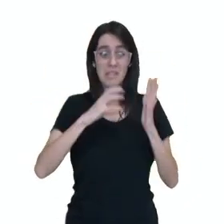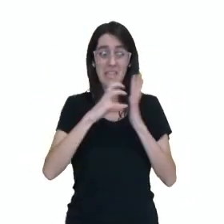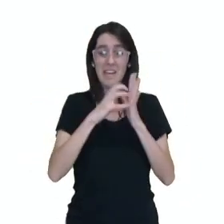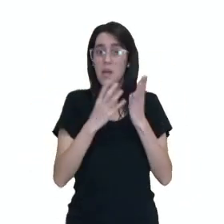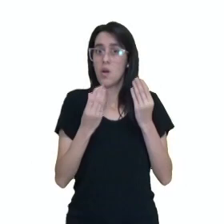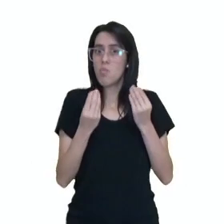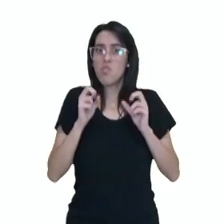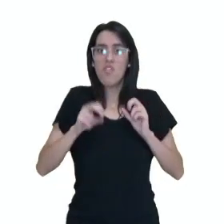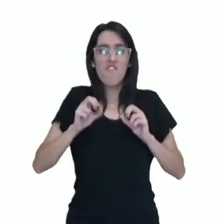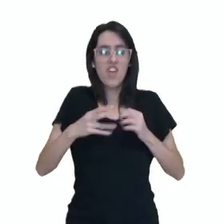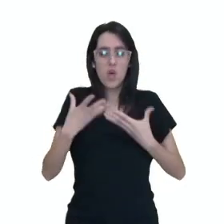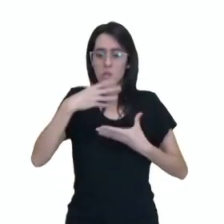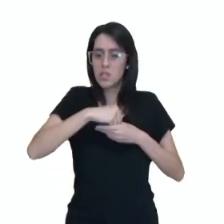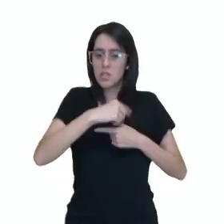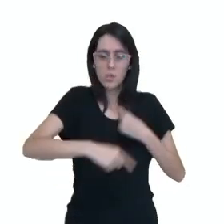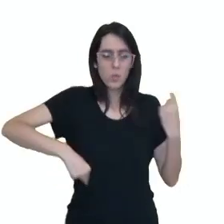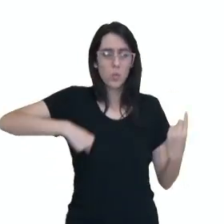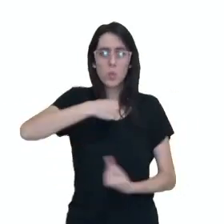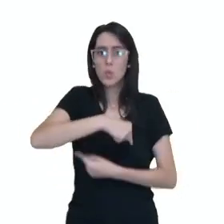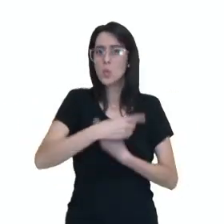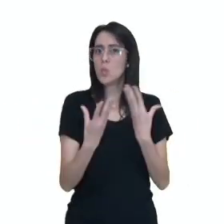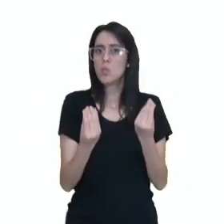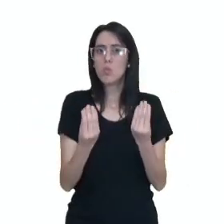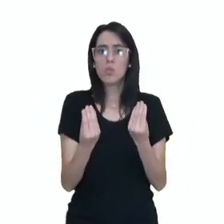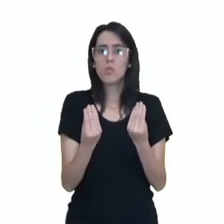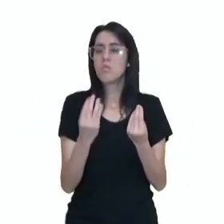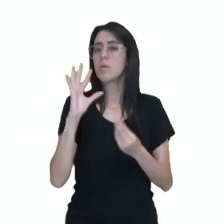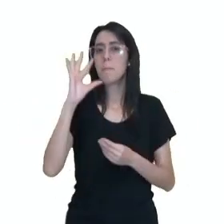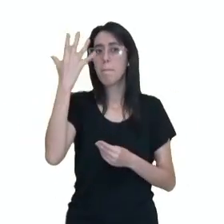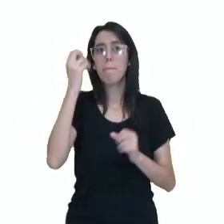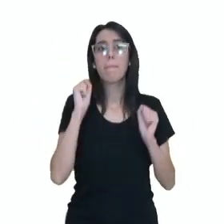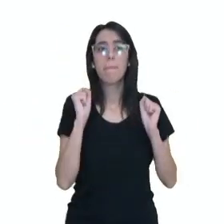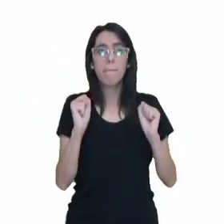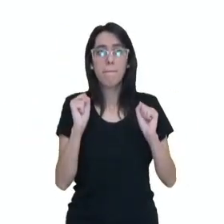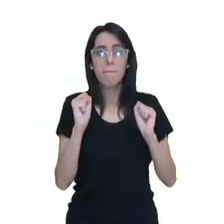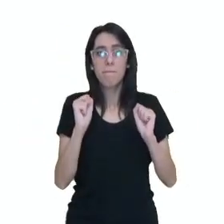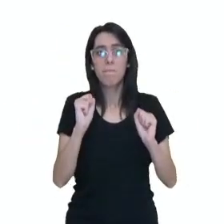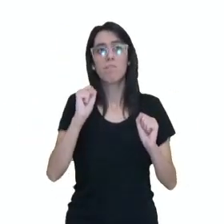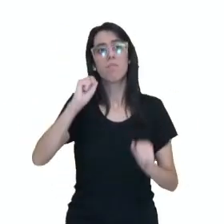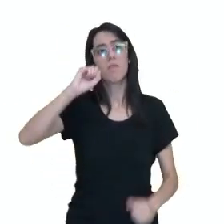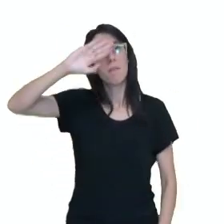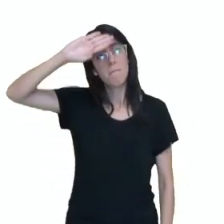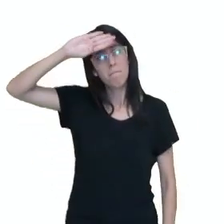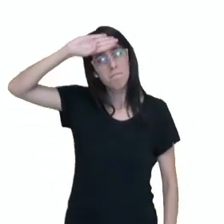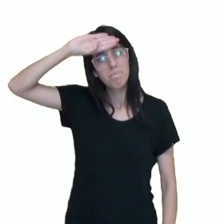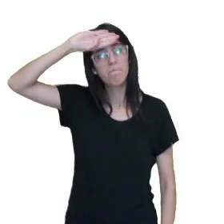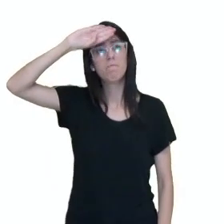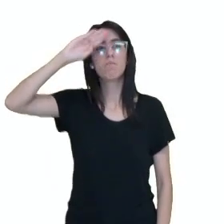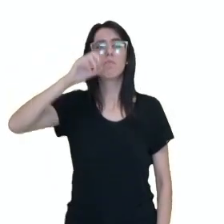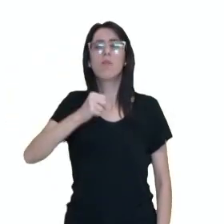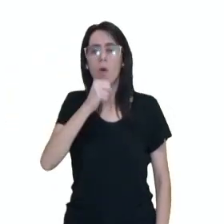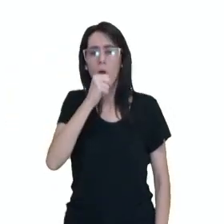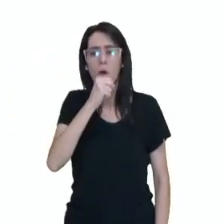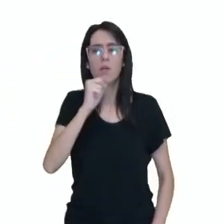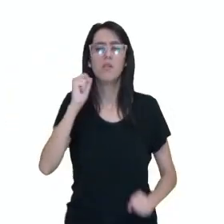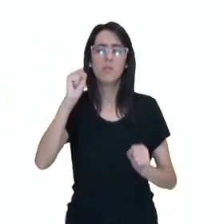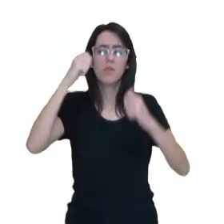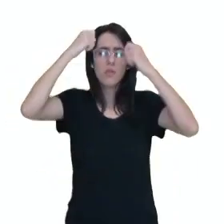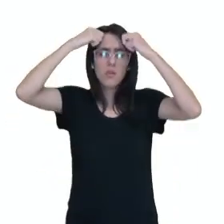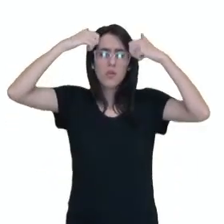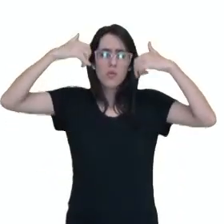no corpo e tá a AIDS instalada mesmo, né, ela pode ter uma febre persistente, tosse prolongada, suor